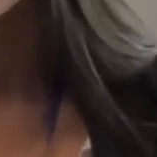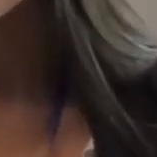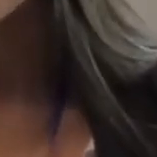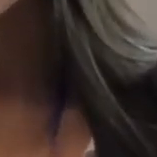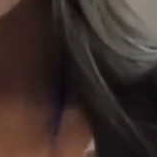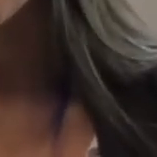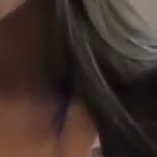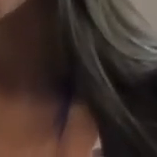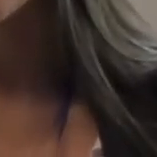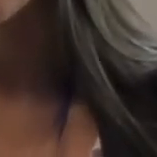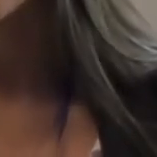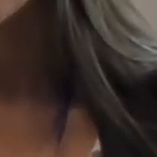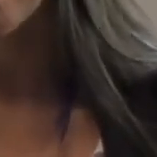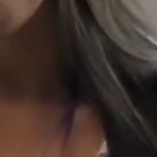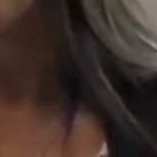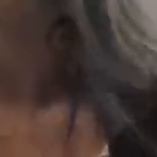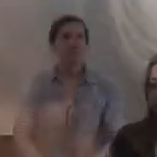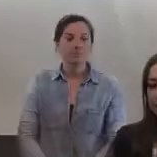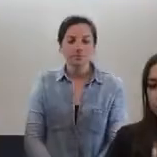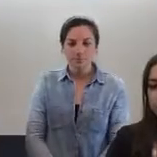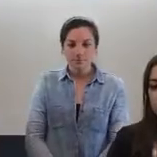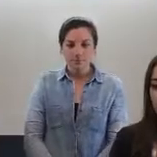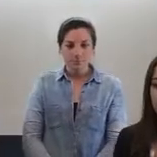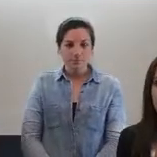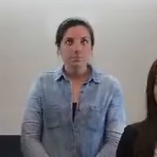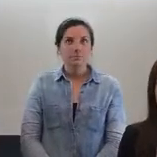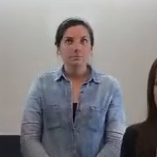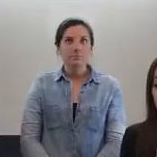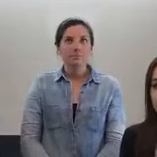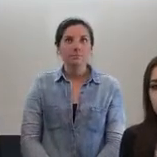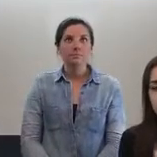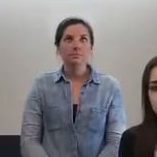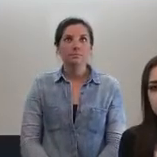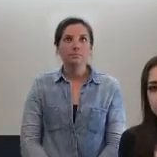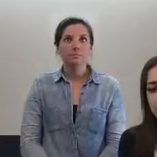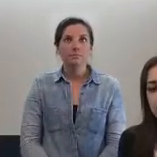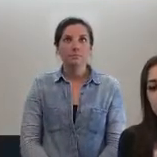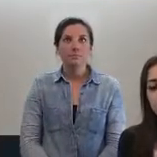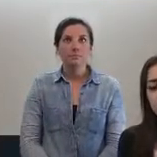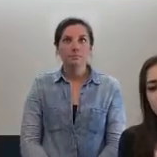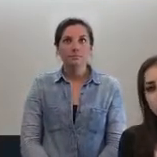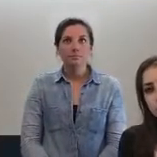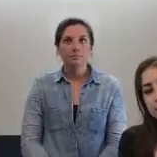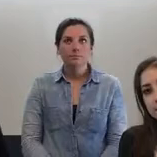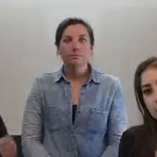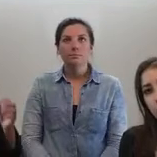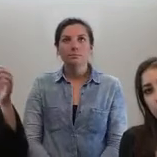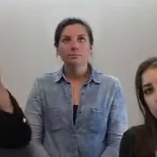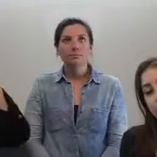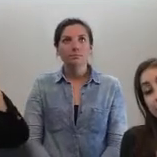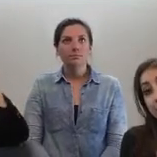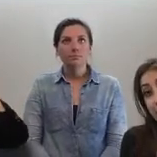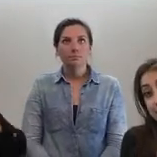funcionam as bases de dados e também a ABNT. Então, pessoal, o que são periódicos? Os periódicos, eles